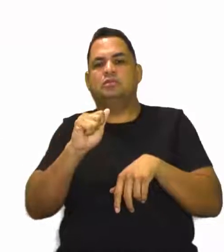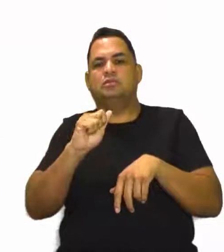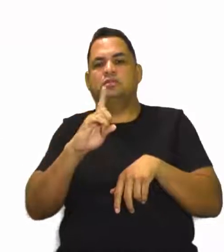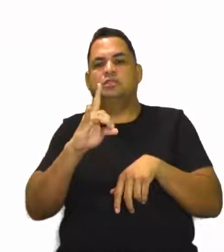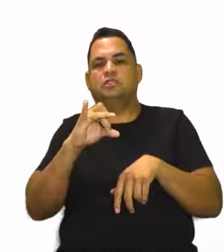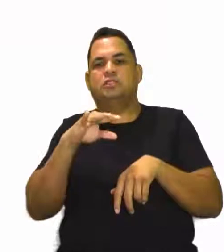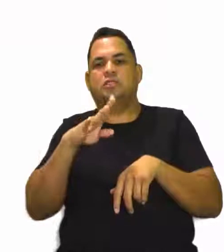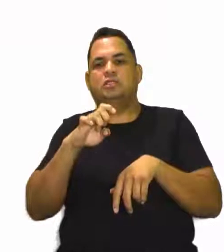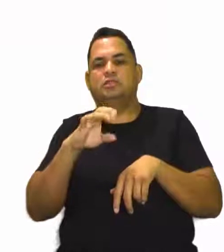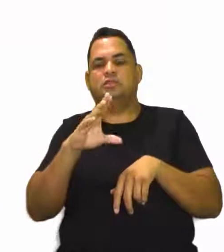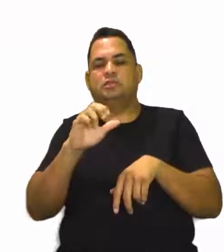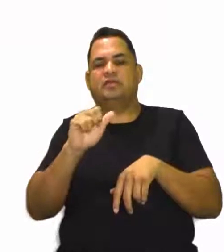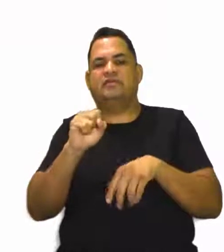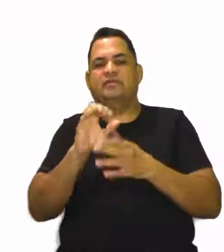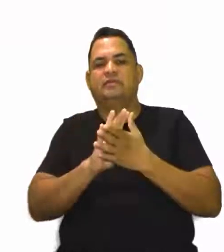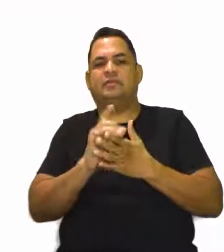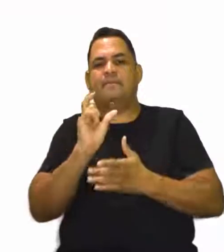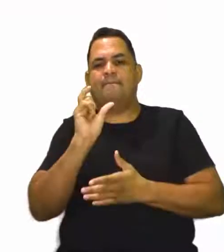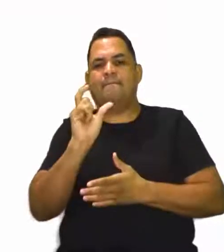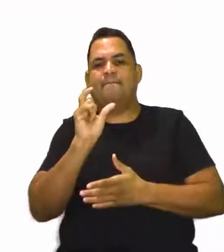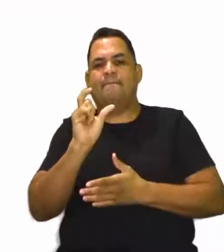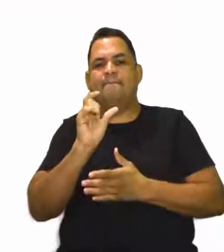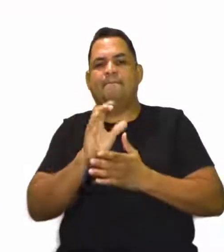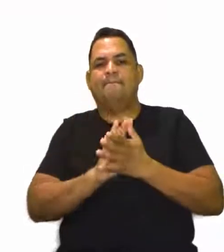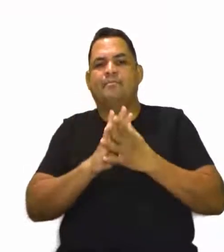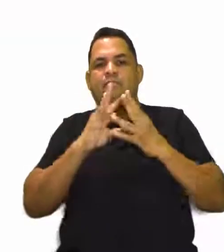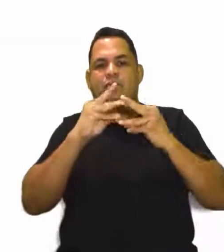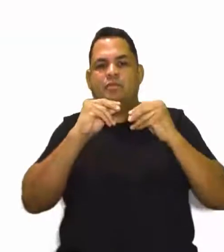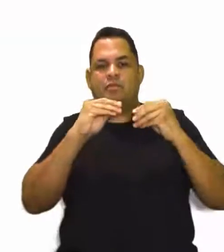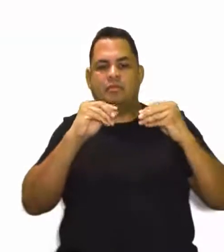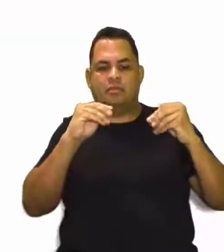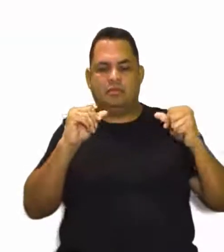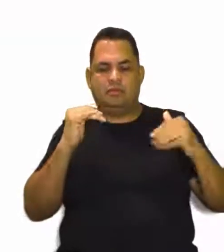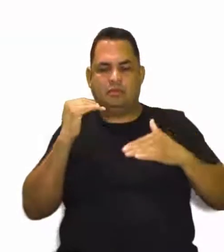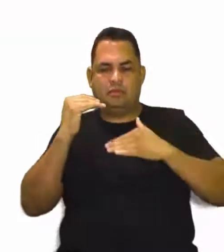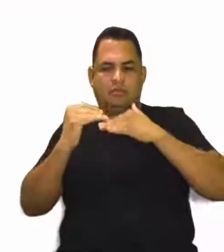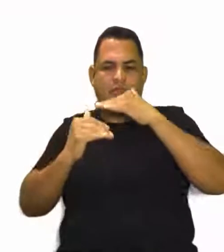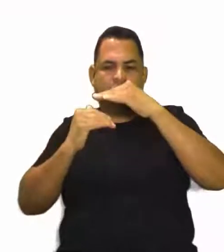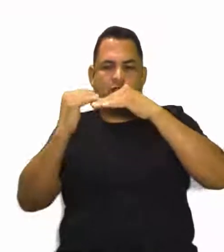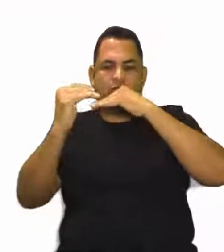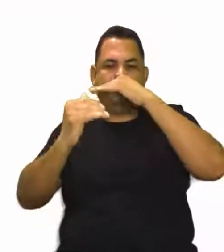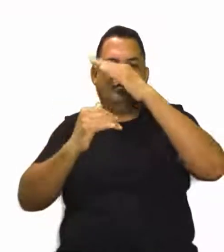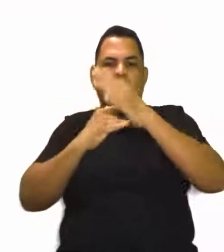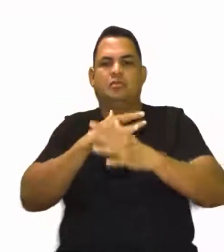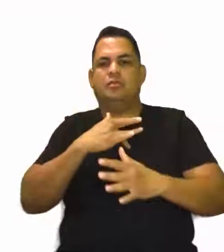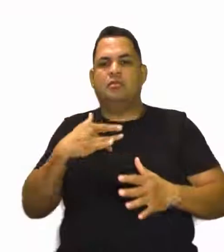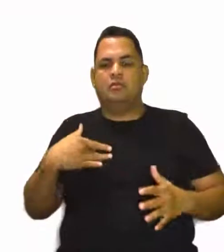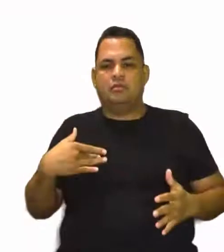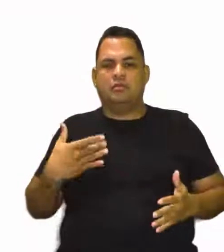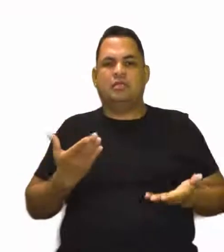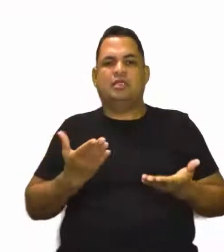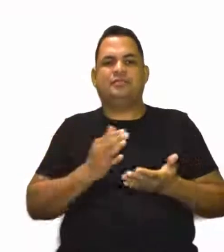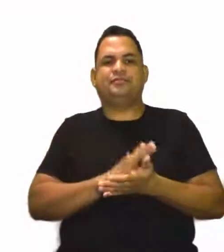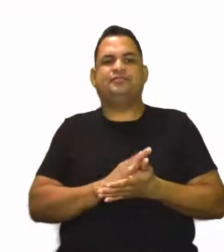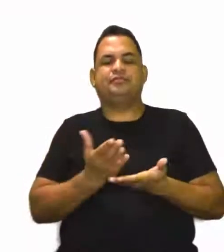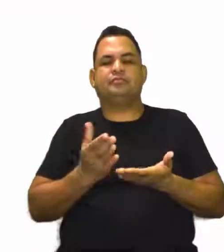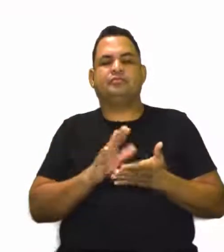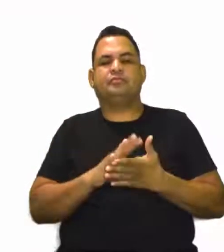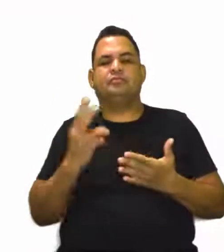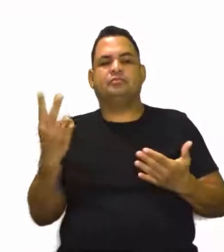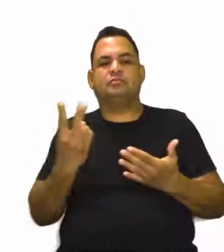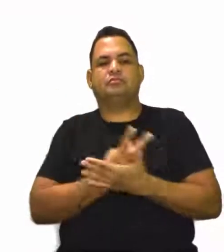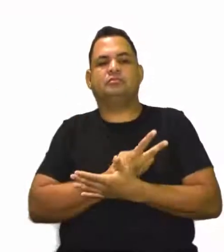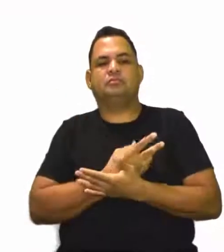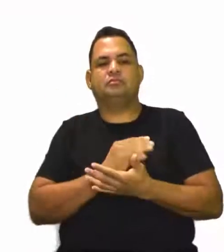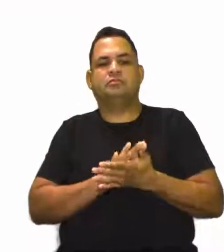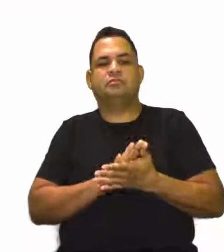aí nós temos aqui a palavra-chave deterioração progressiva da saúde, que vai acarretar aí